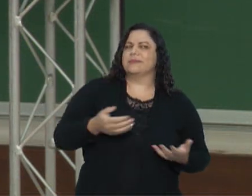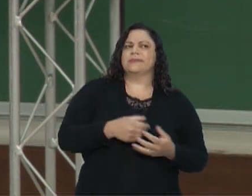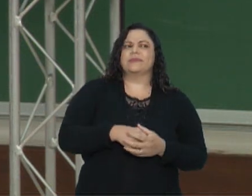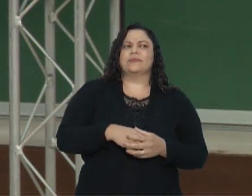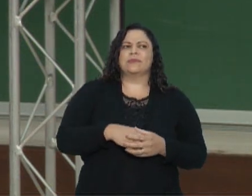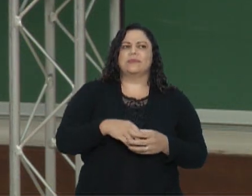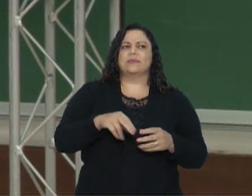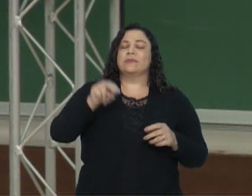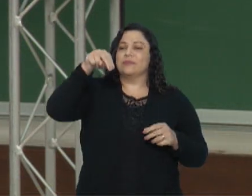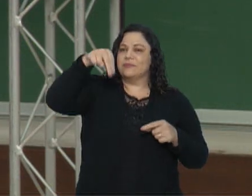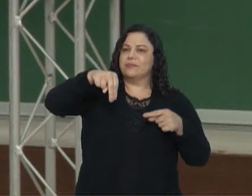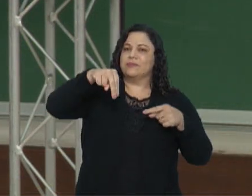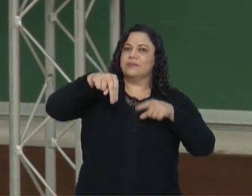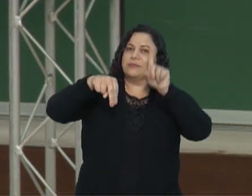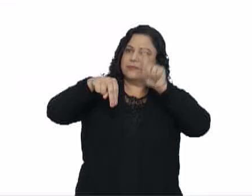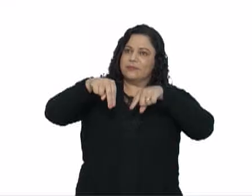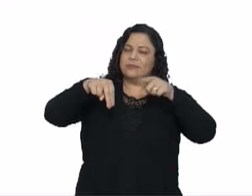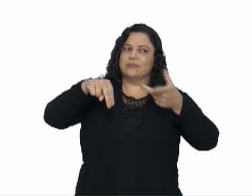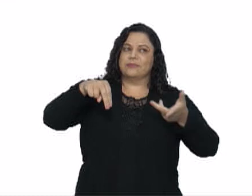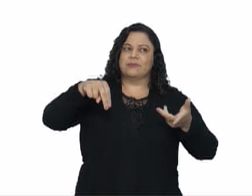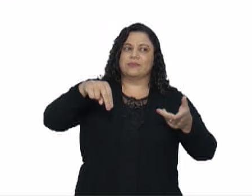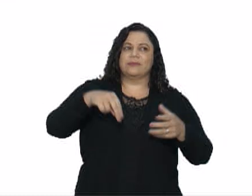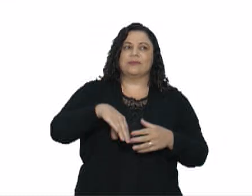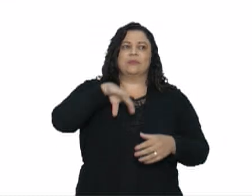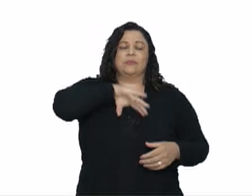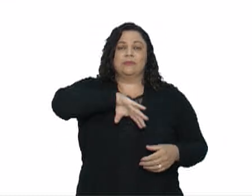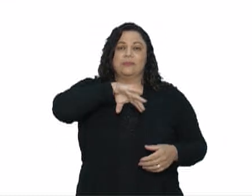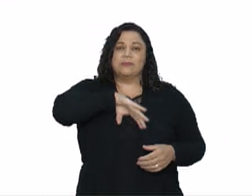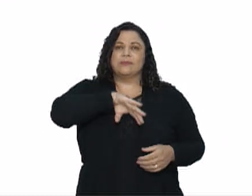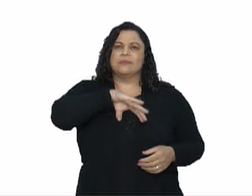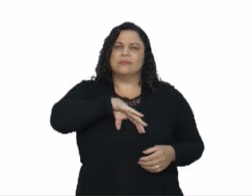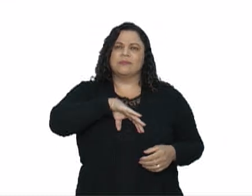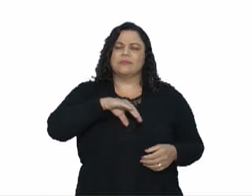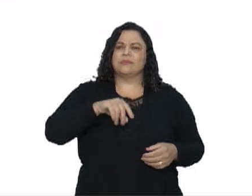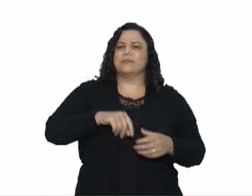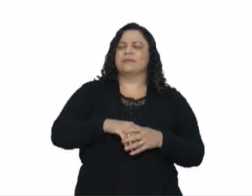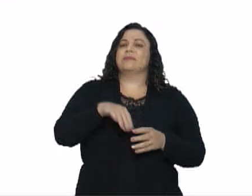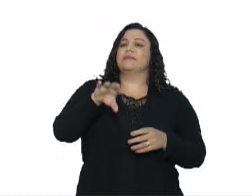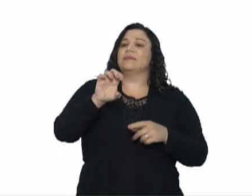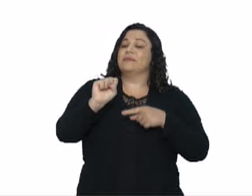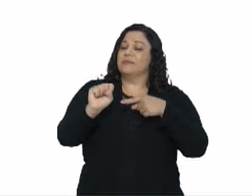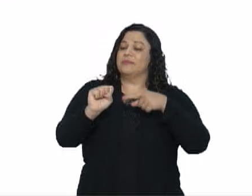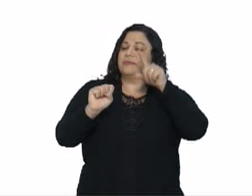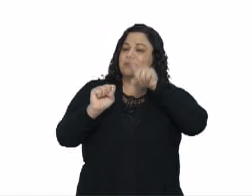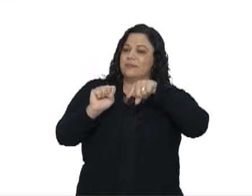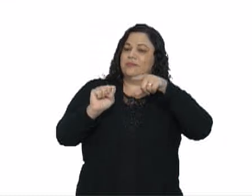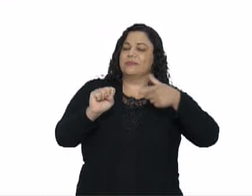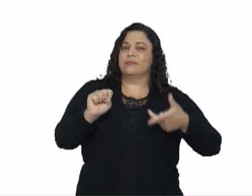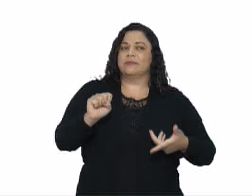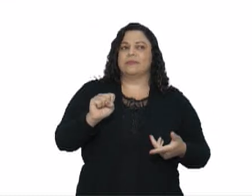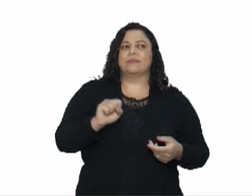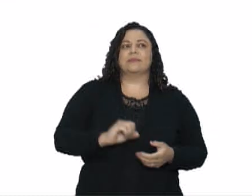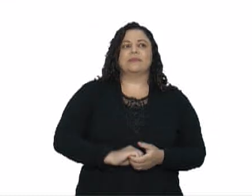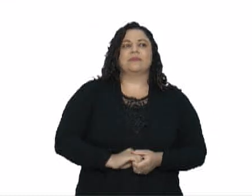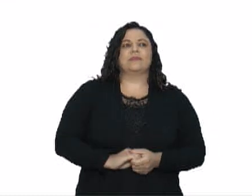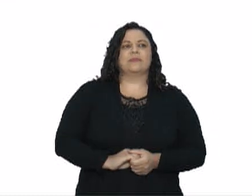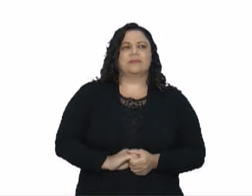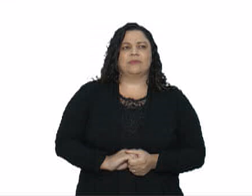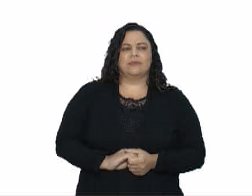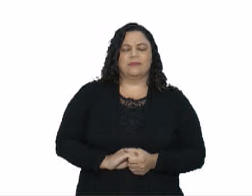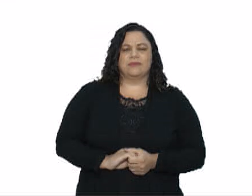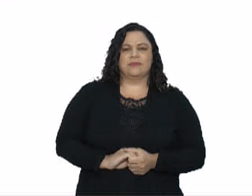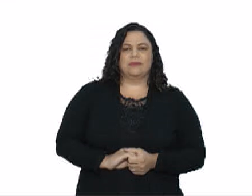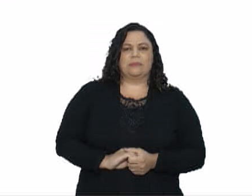N, acentuada. Português, a sílaba forte, termina em S, acentuamos. Hablaré,